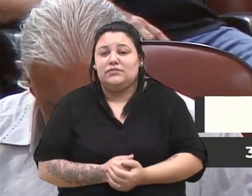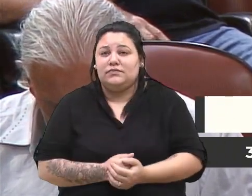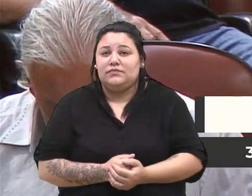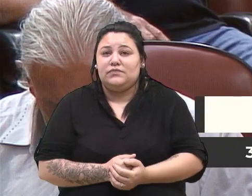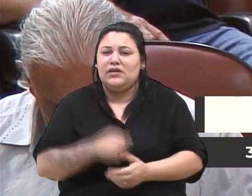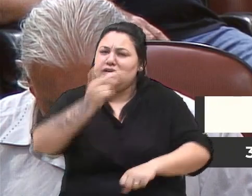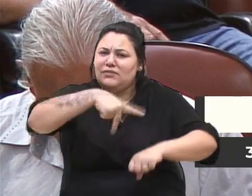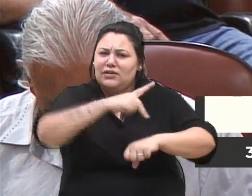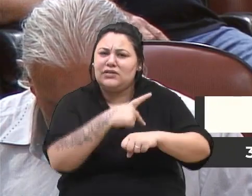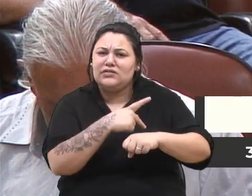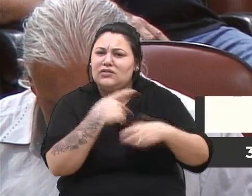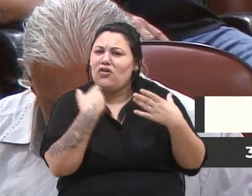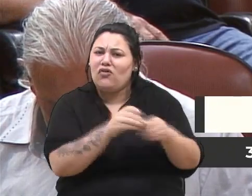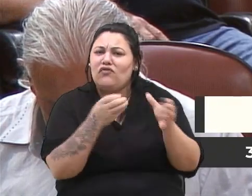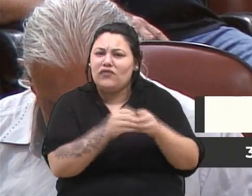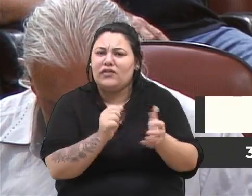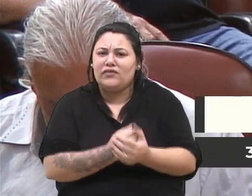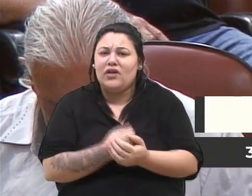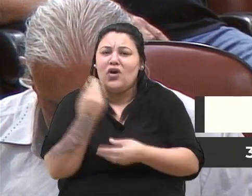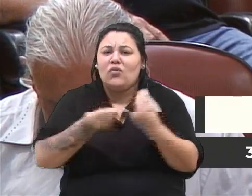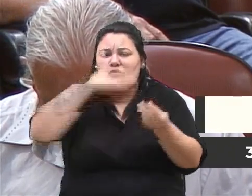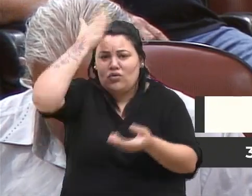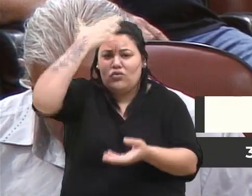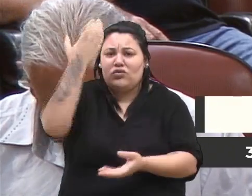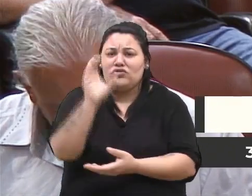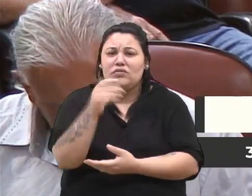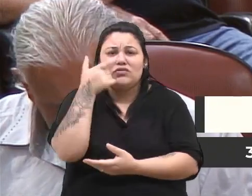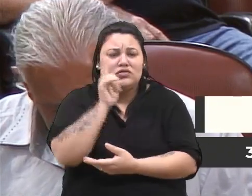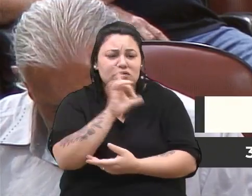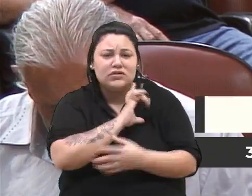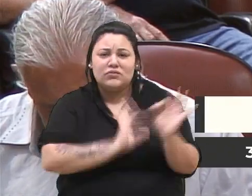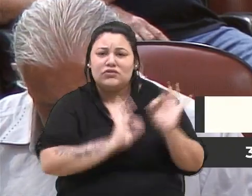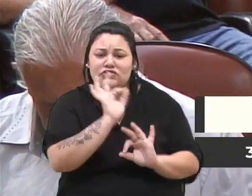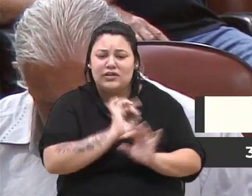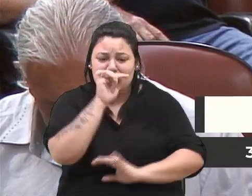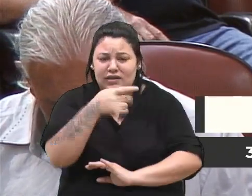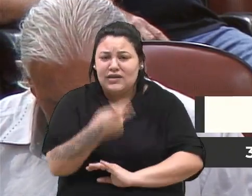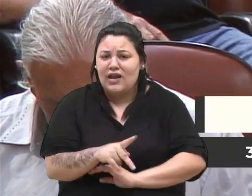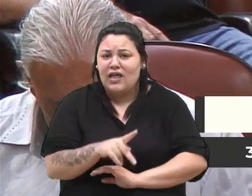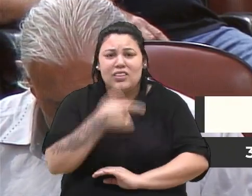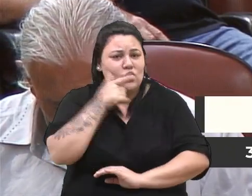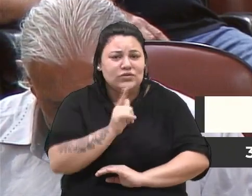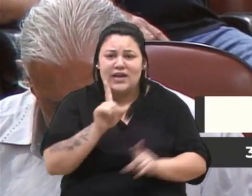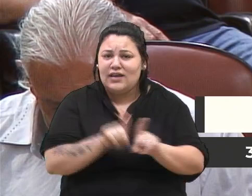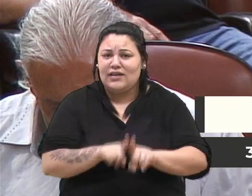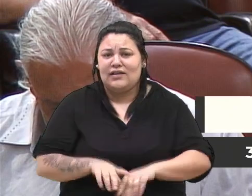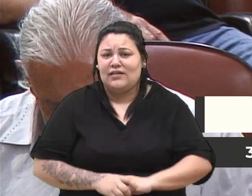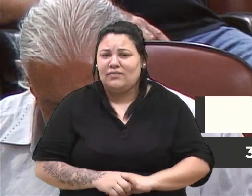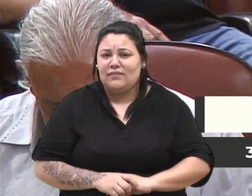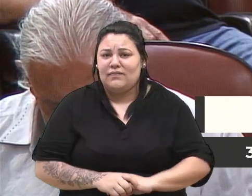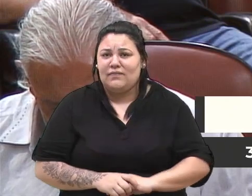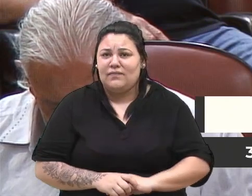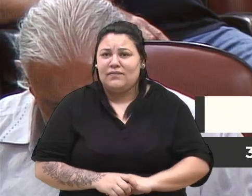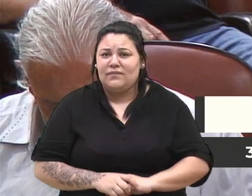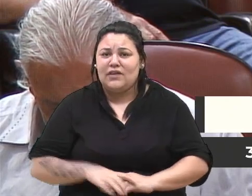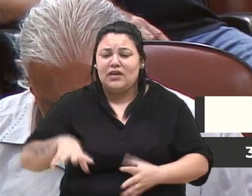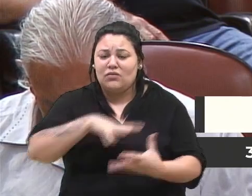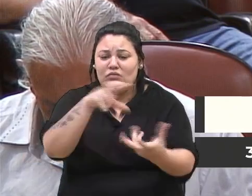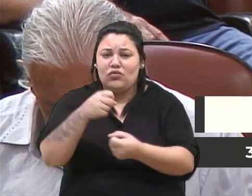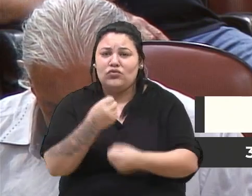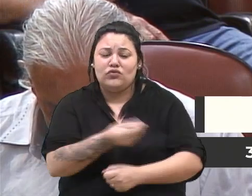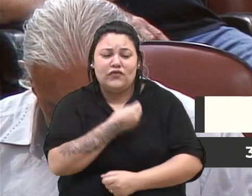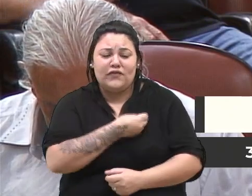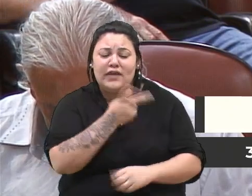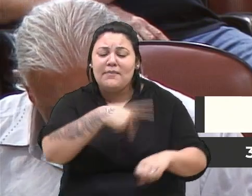que a gente vive? Como é que em Curitiba eles conseguiram ter esse projeto e aqui em Caxias a gente não consegue? Mas que mundo a gente vive? Que país a